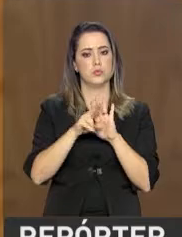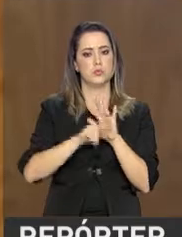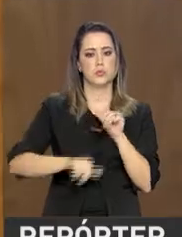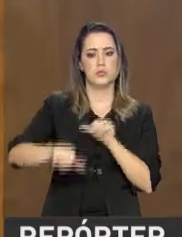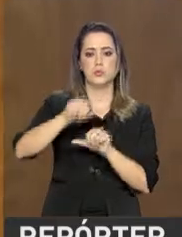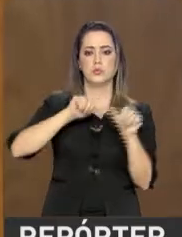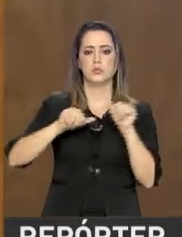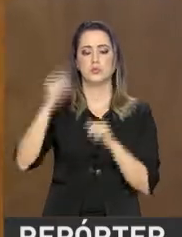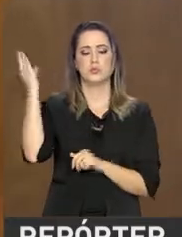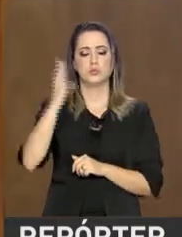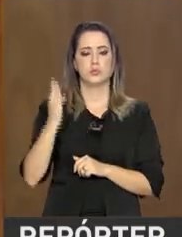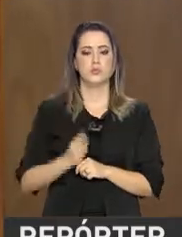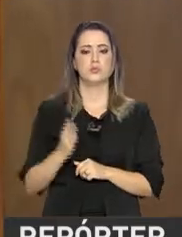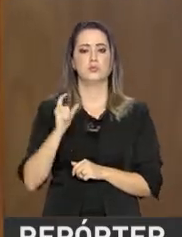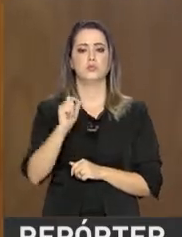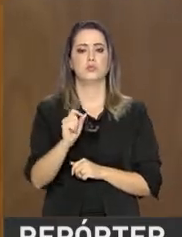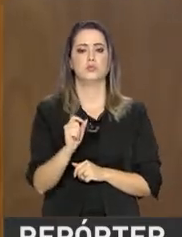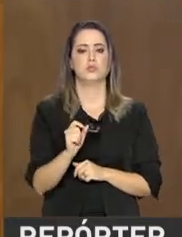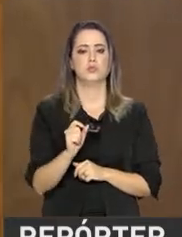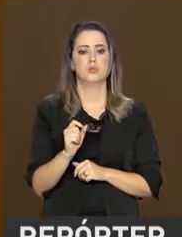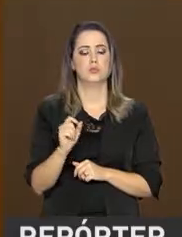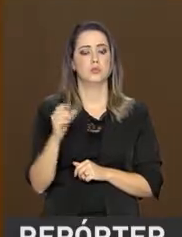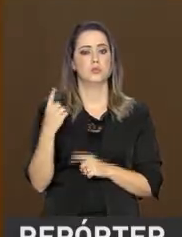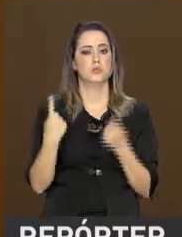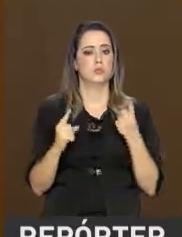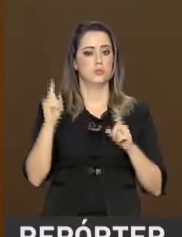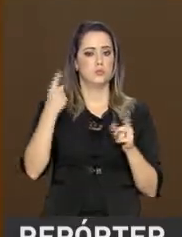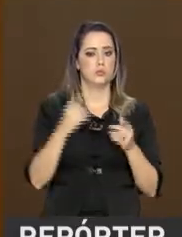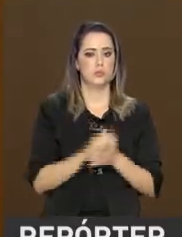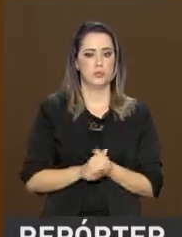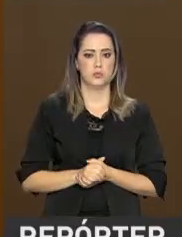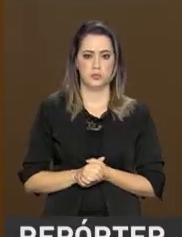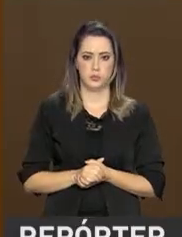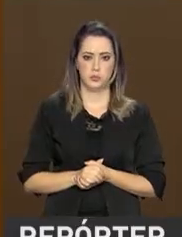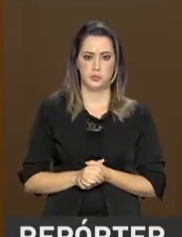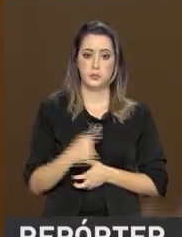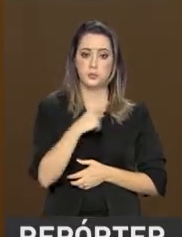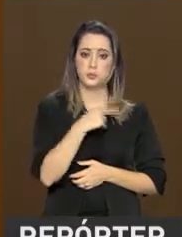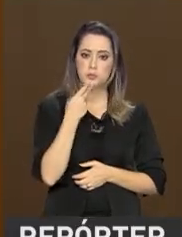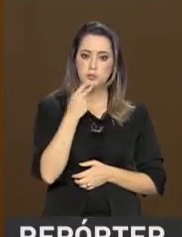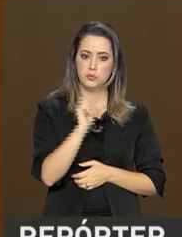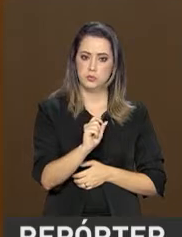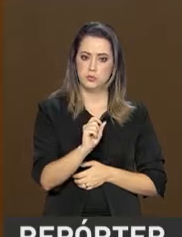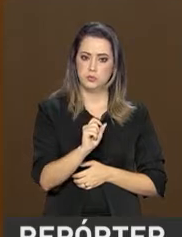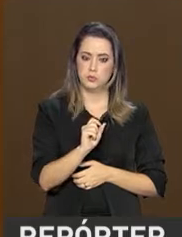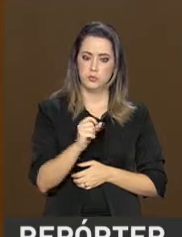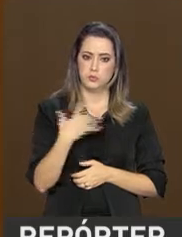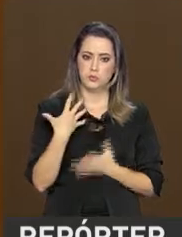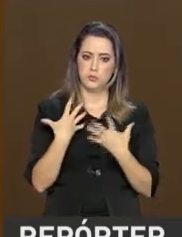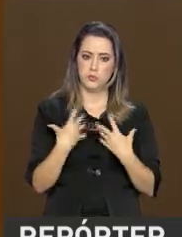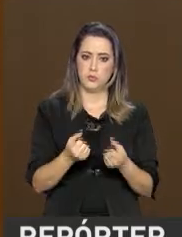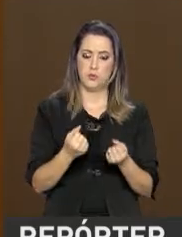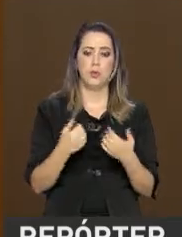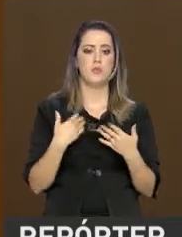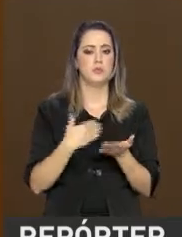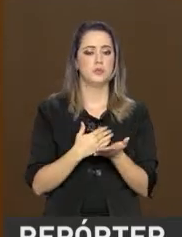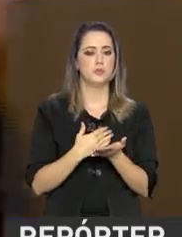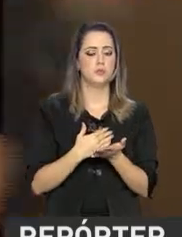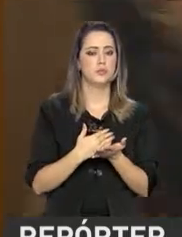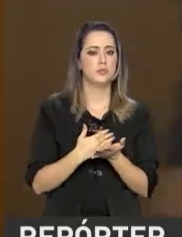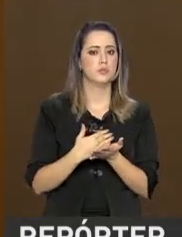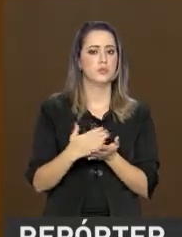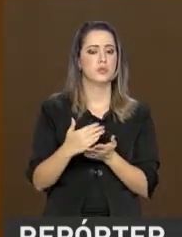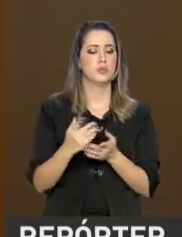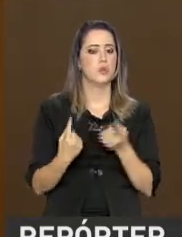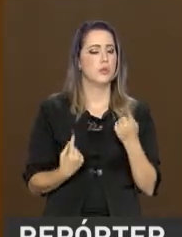entre o brasil eo chile vamos iniciar e com um sentido de urgência conversações